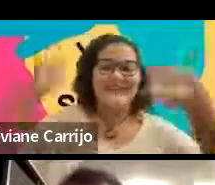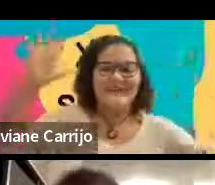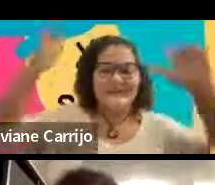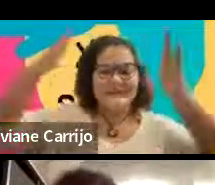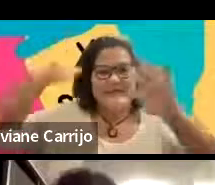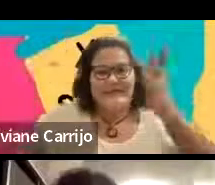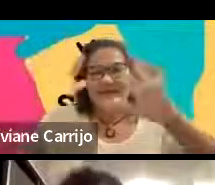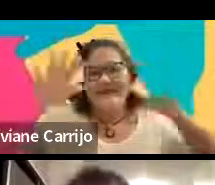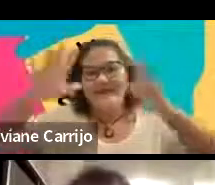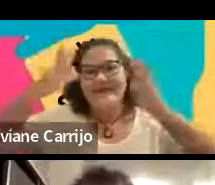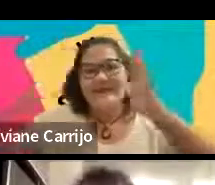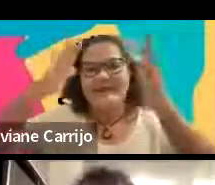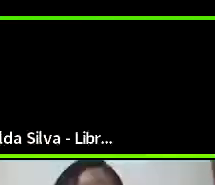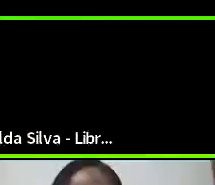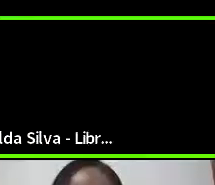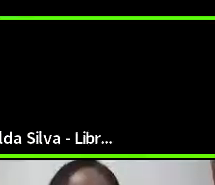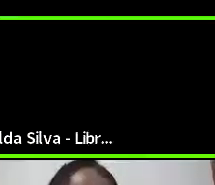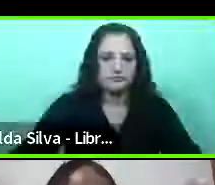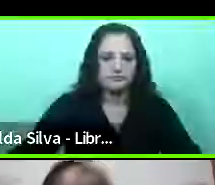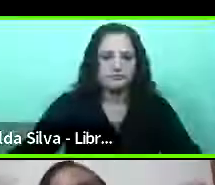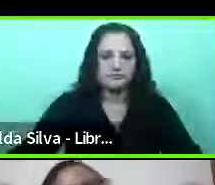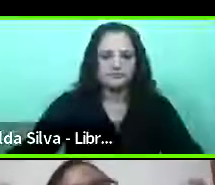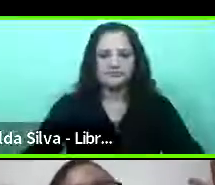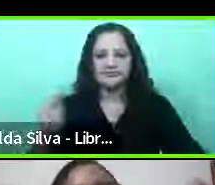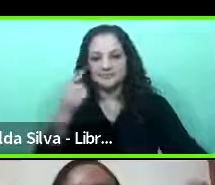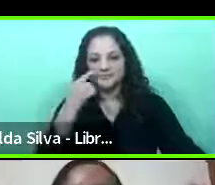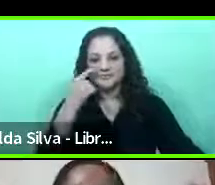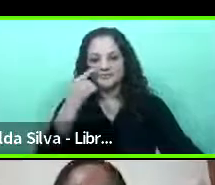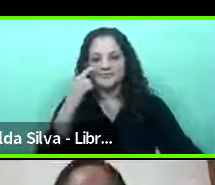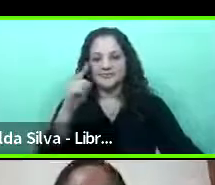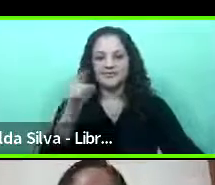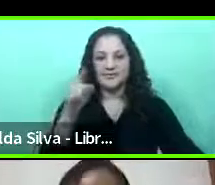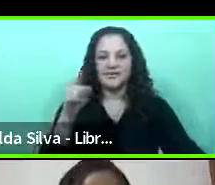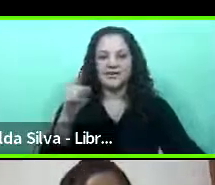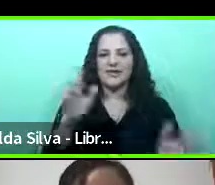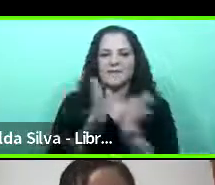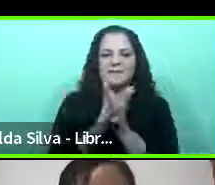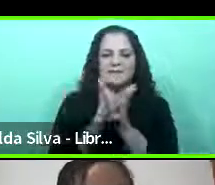É isso, pessoal. Maravilhoso! Bom.